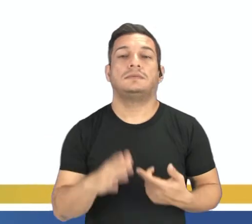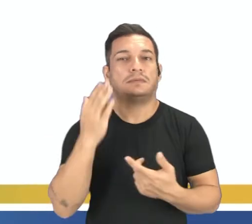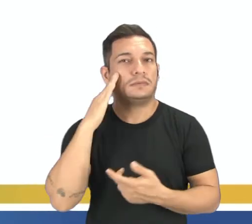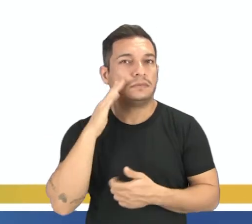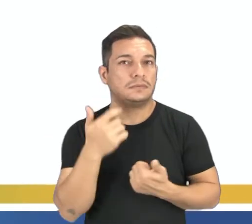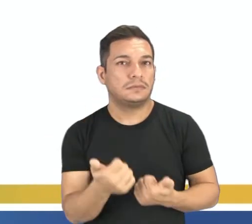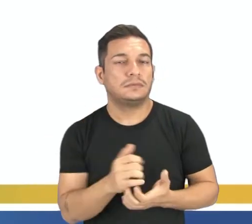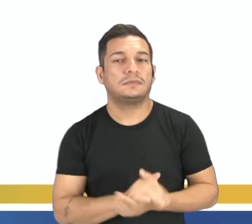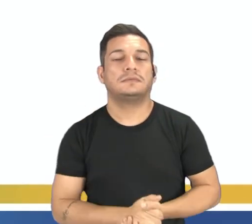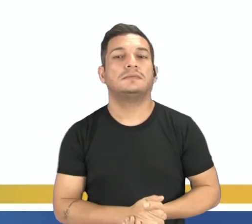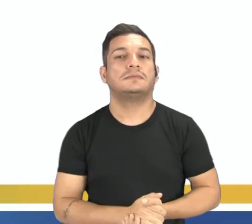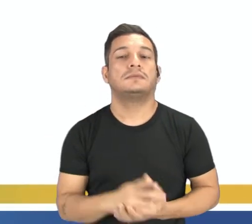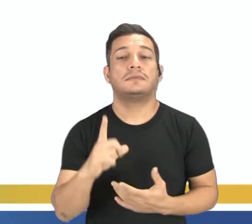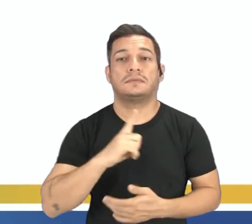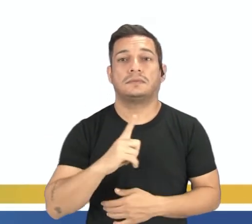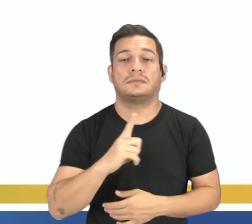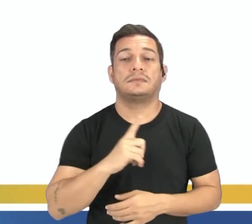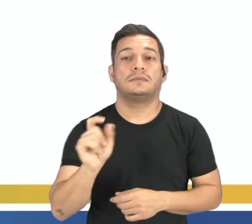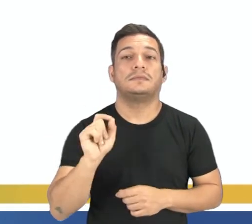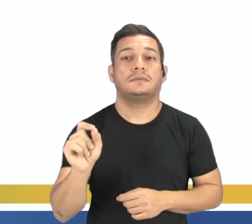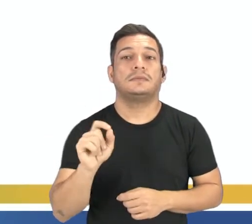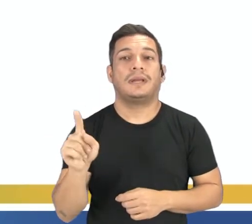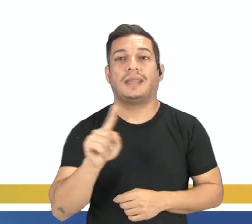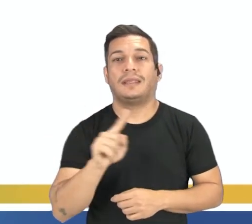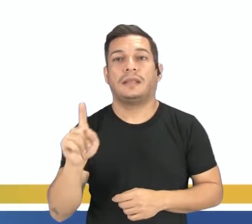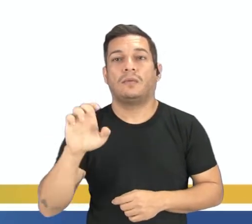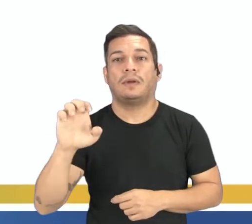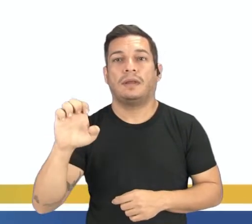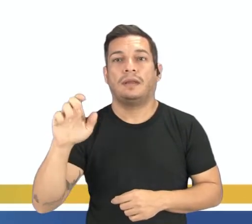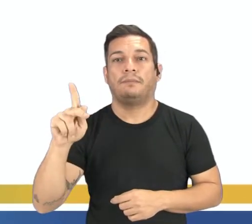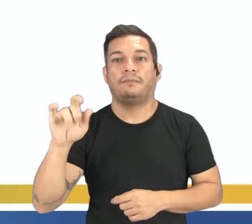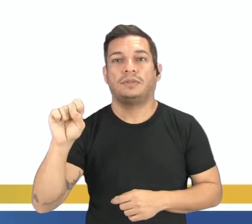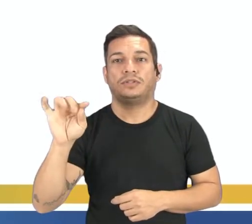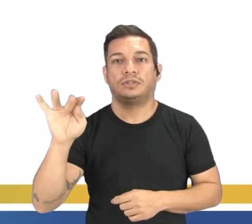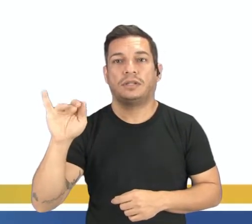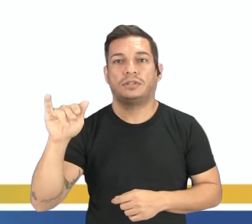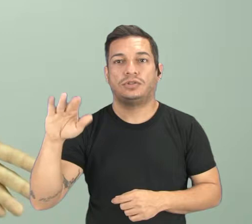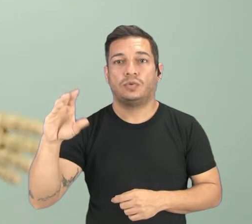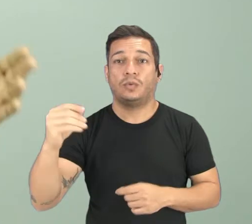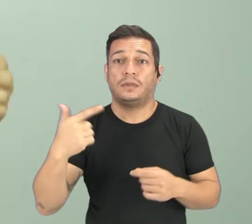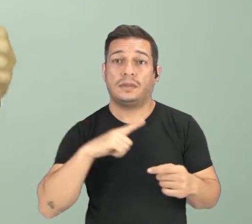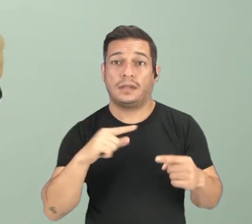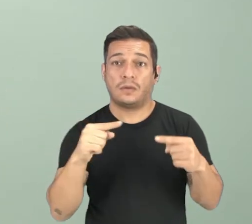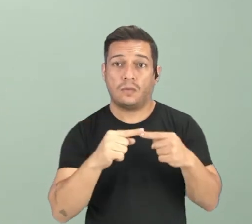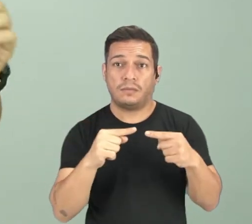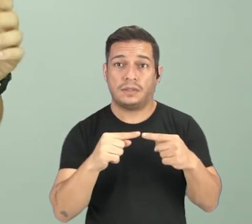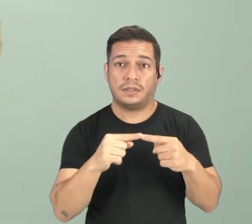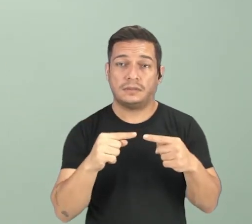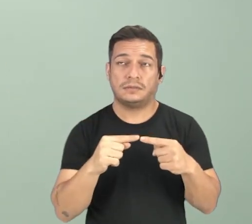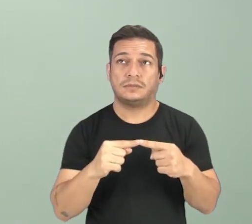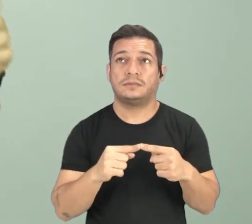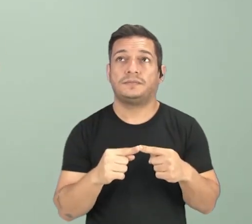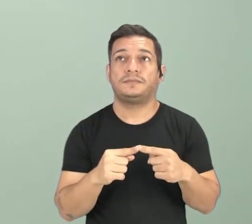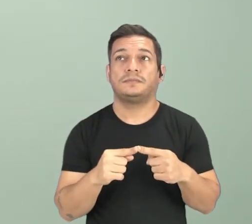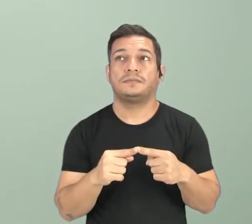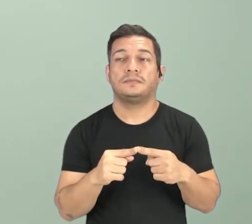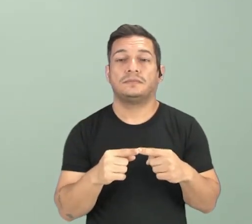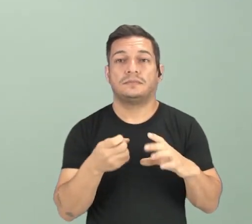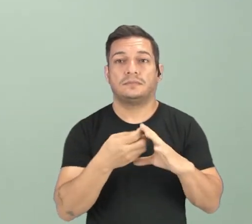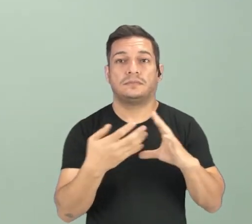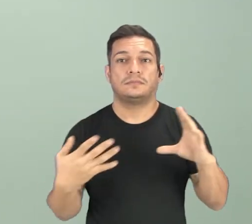Entenderam? Então, quando eu tenho o não epistático, eu vou ter a combinação, né, a somatória